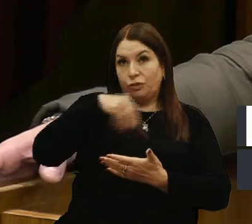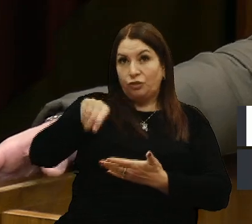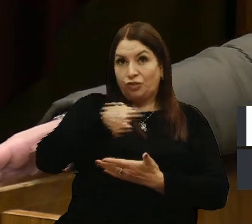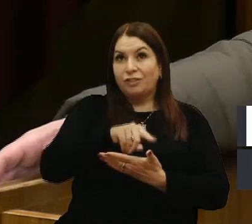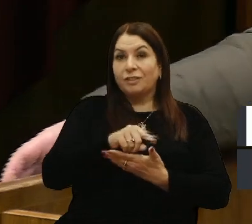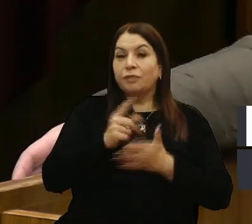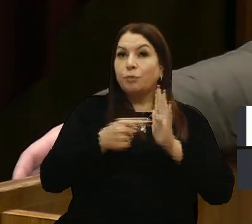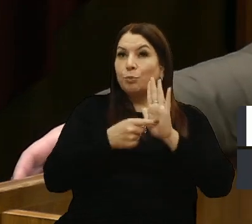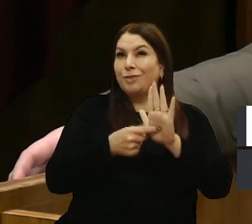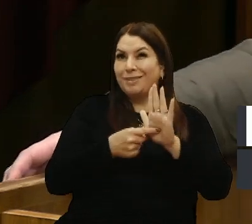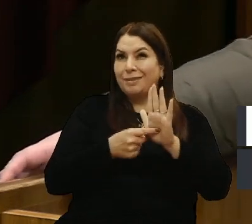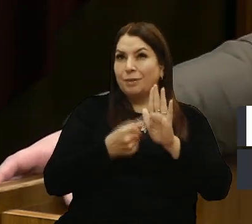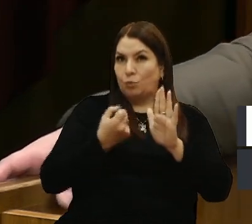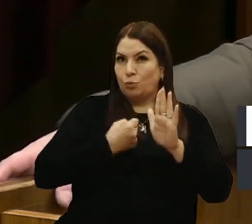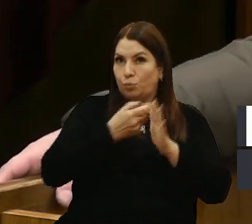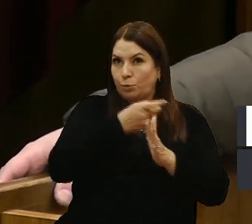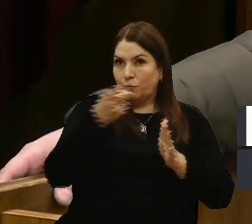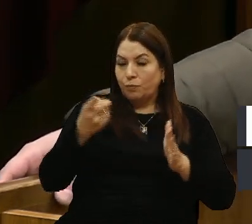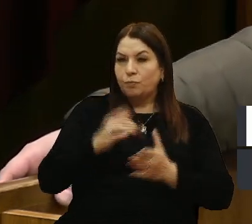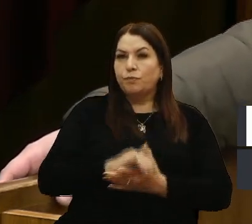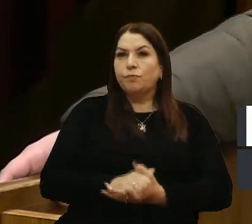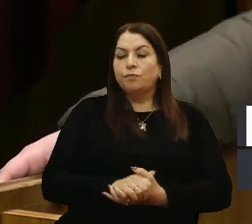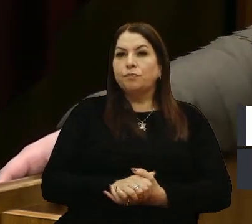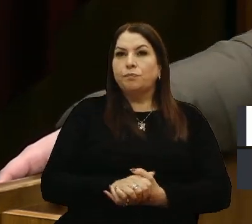aqui eu vou trazer um número para os senhores,